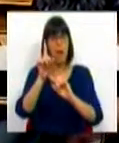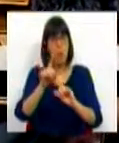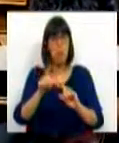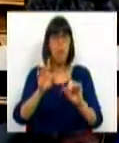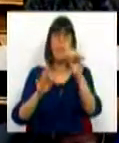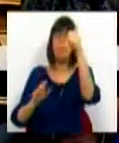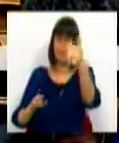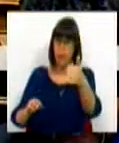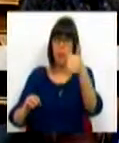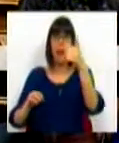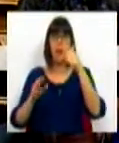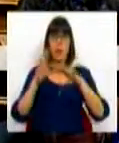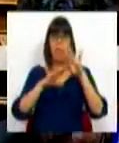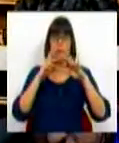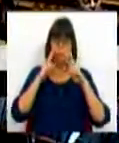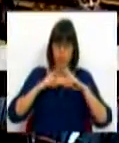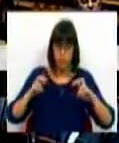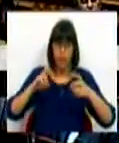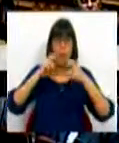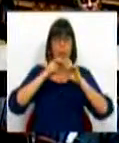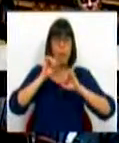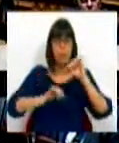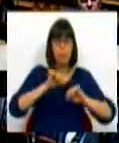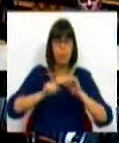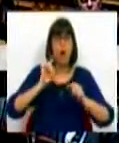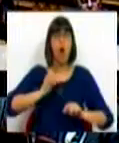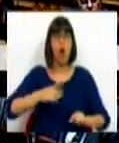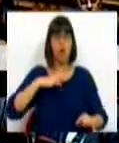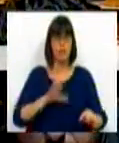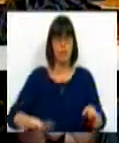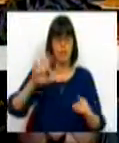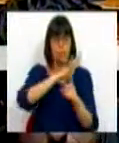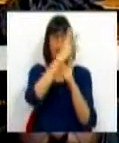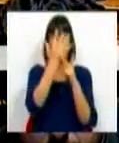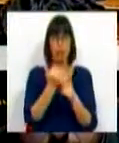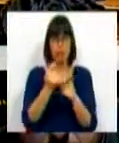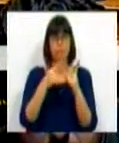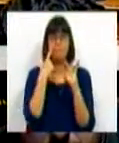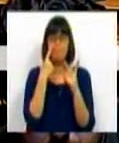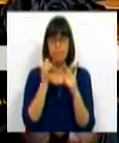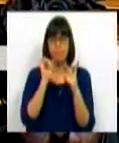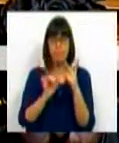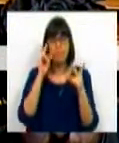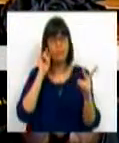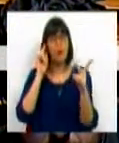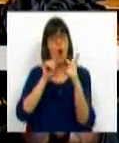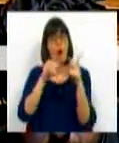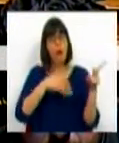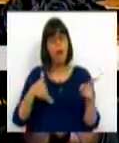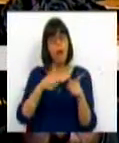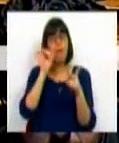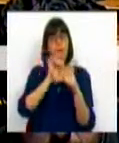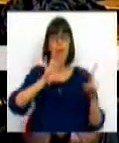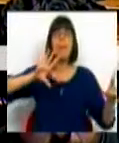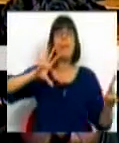era, em primeiro lugar, fazer um diagnóstico dos problemas do país. Em segundo lugar, identificar os objetivos estratégicos